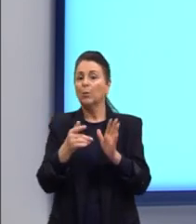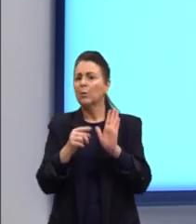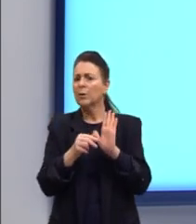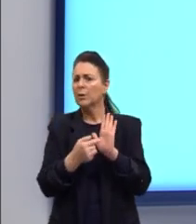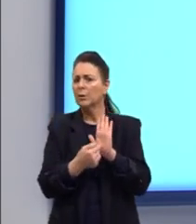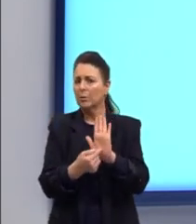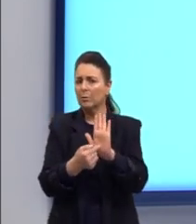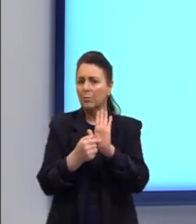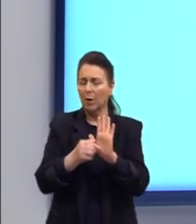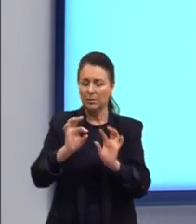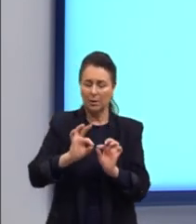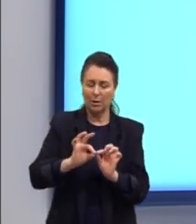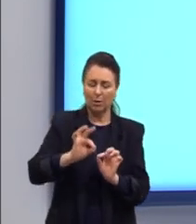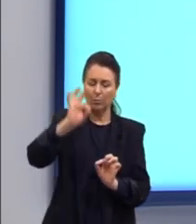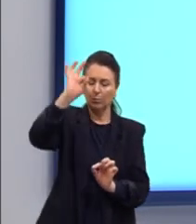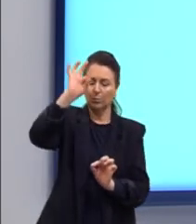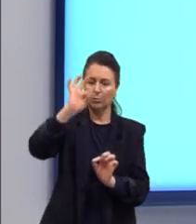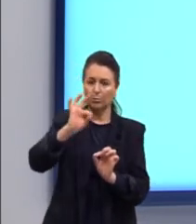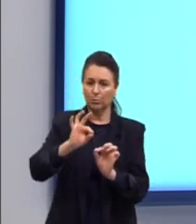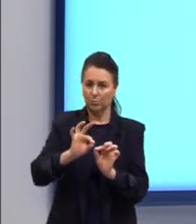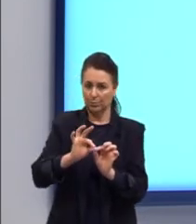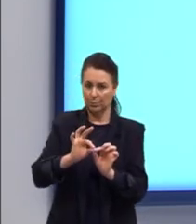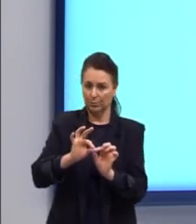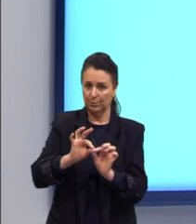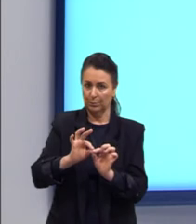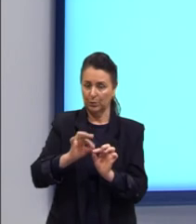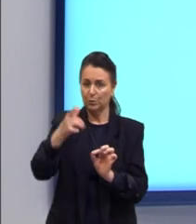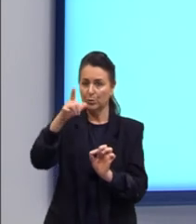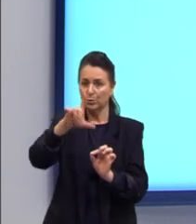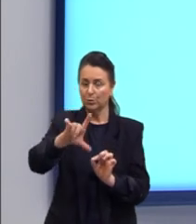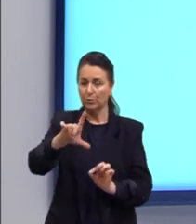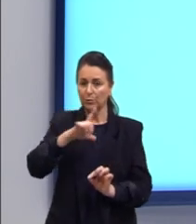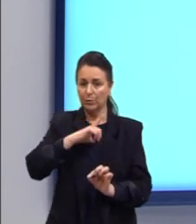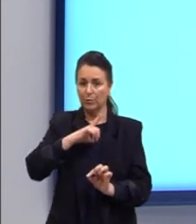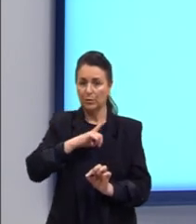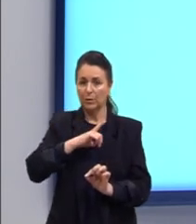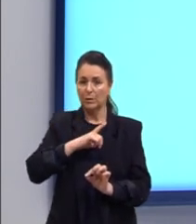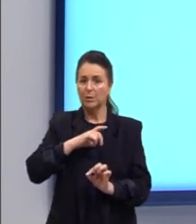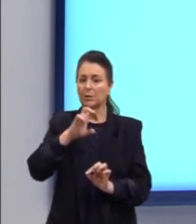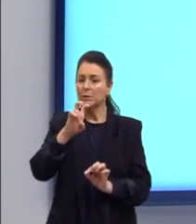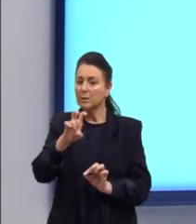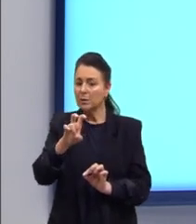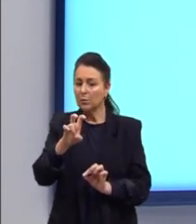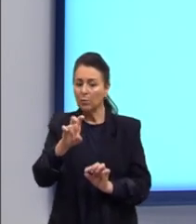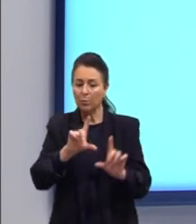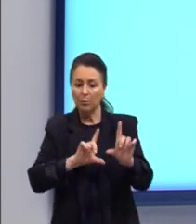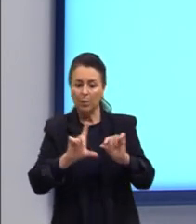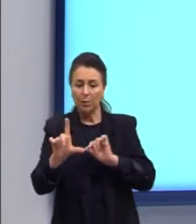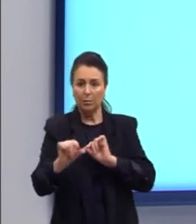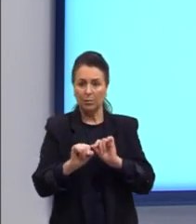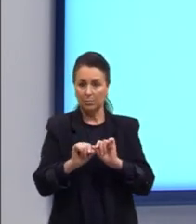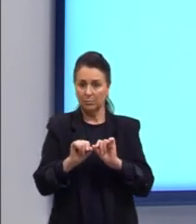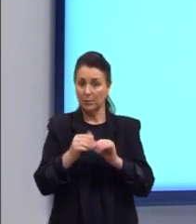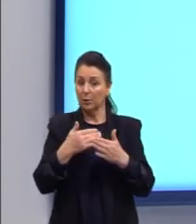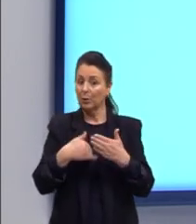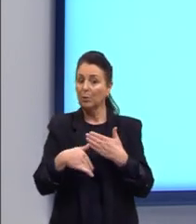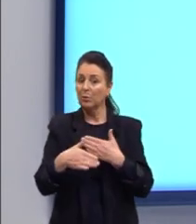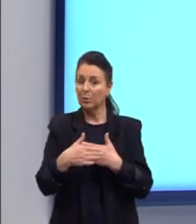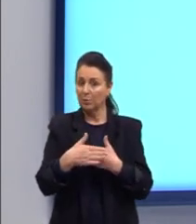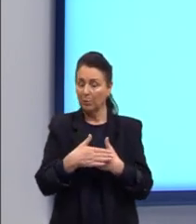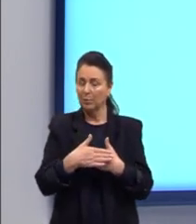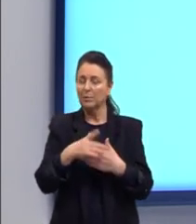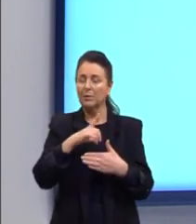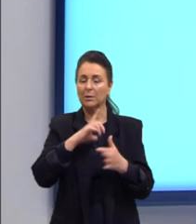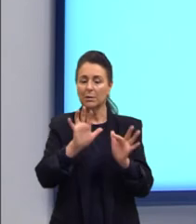altura é dada por novamente nós temos ali cinco alternativas todas elas envolvendo as